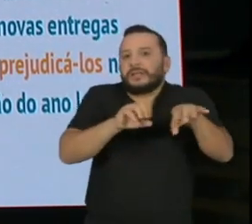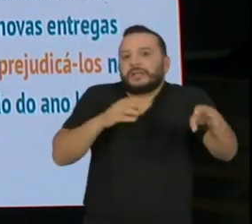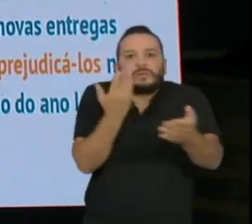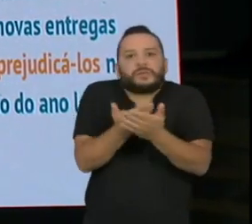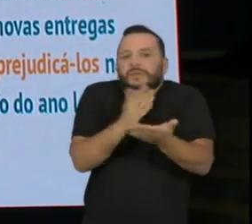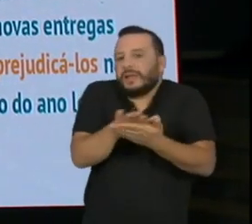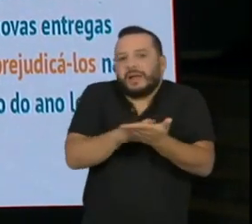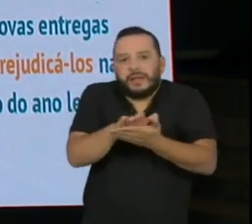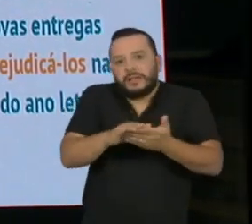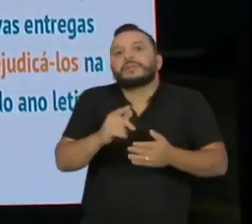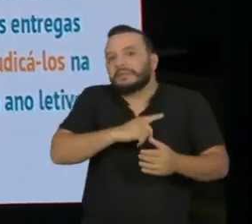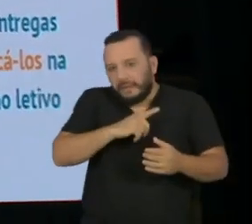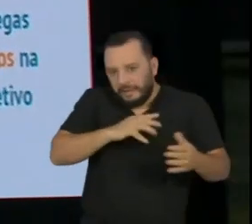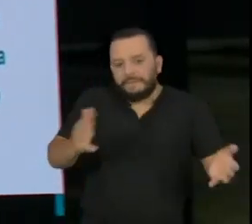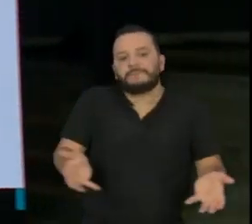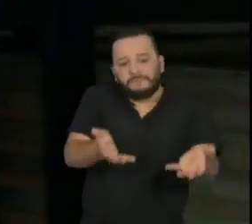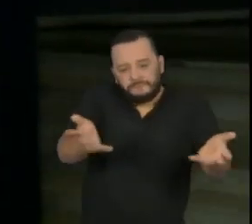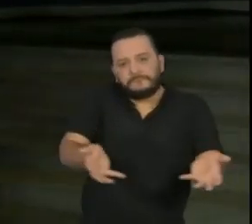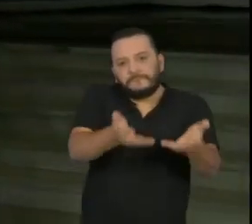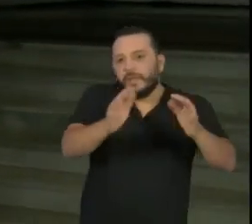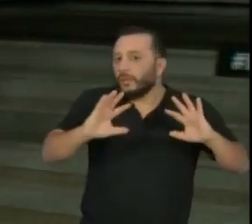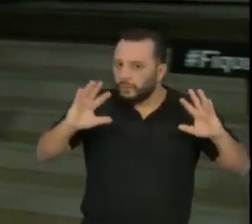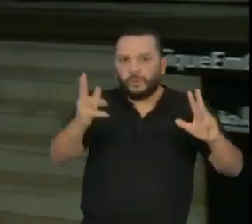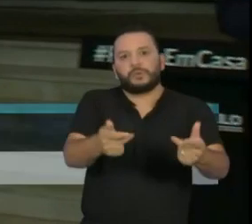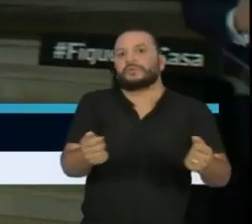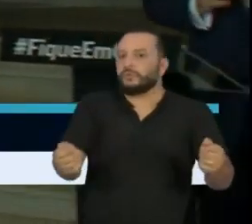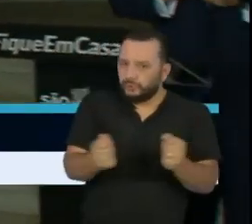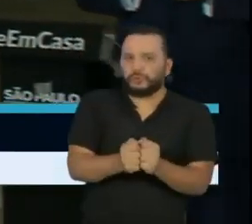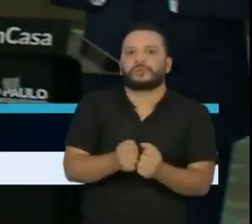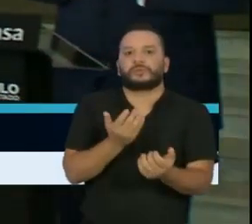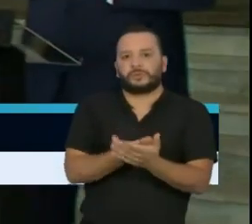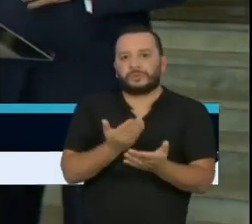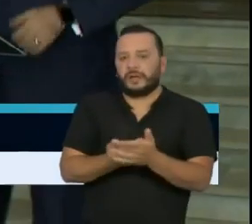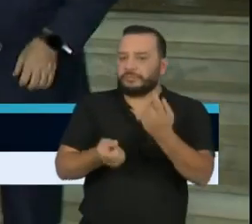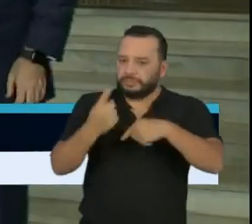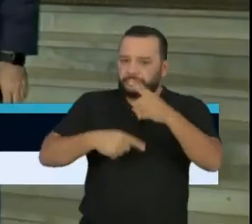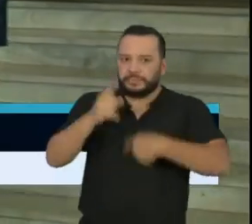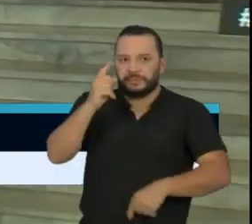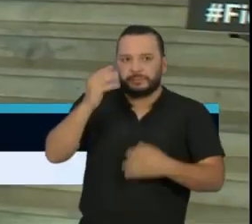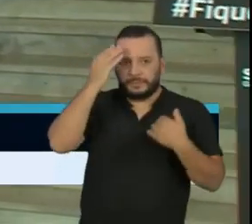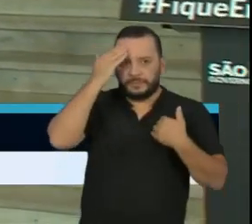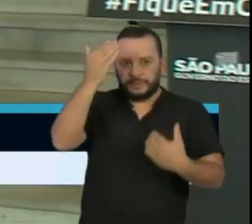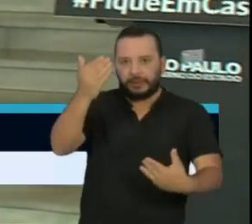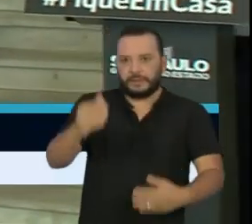recuperação especial, porque ninguém pode ficar para trás. É isso, governador, muito obrigado.